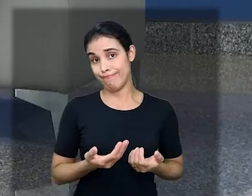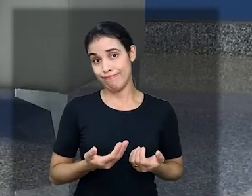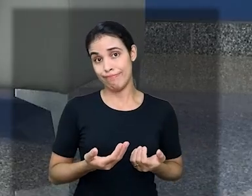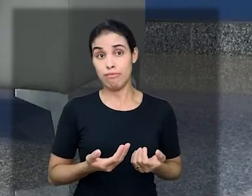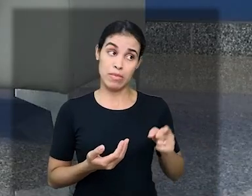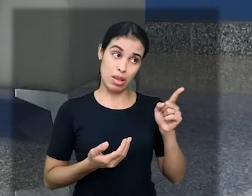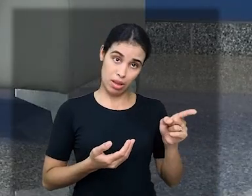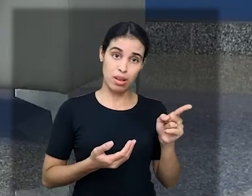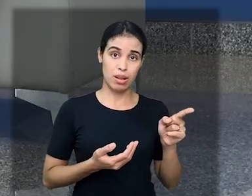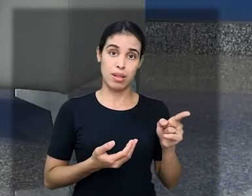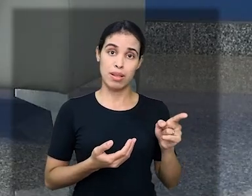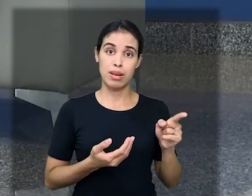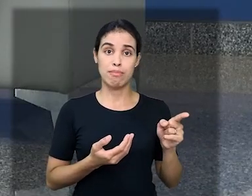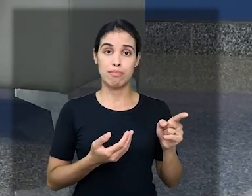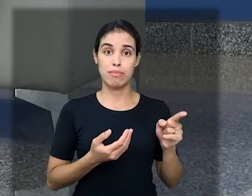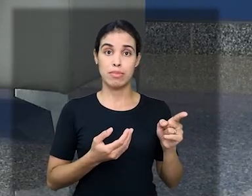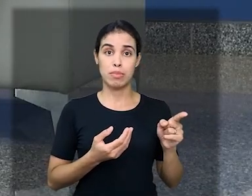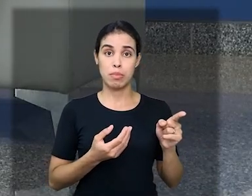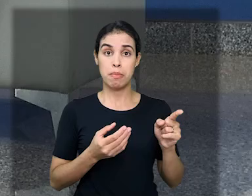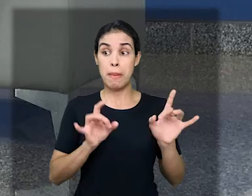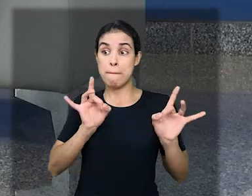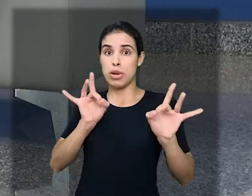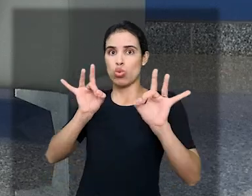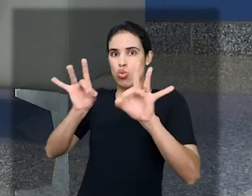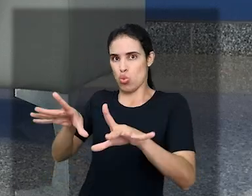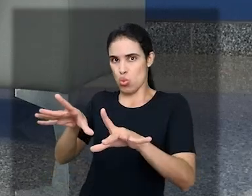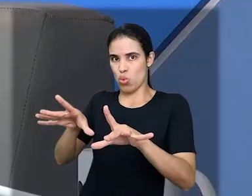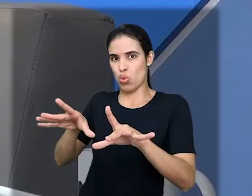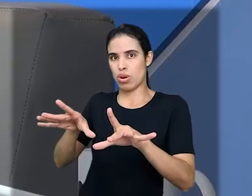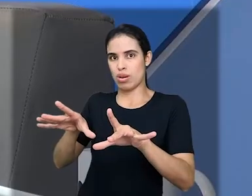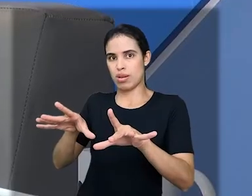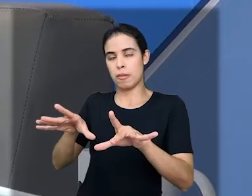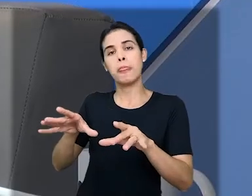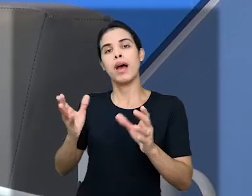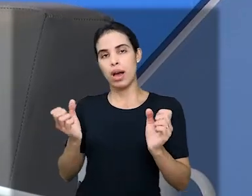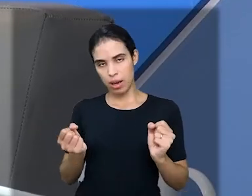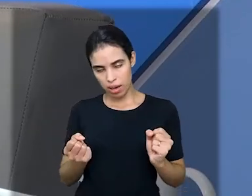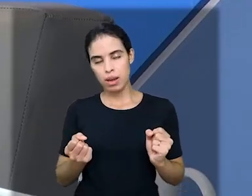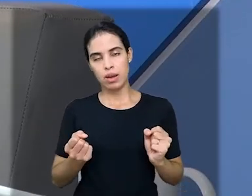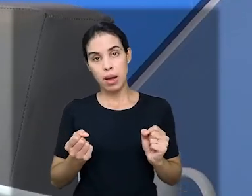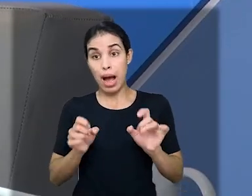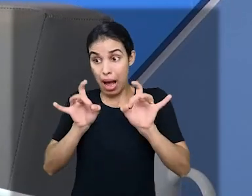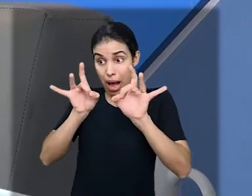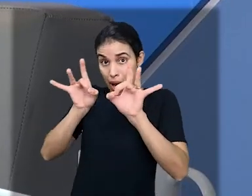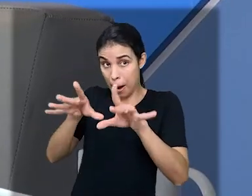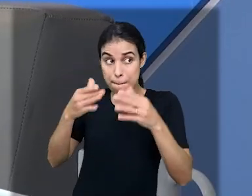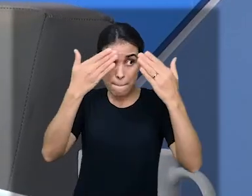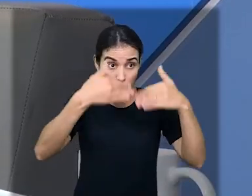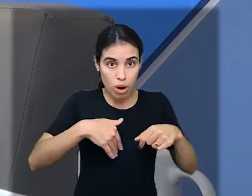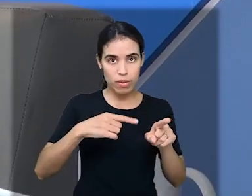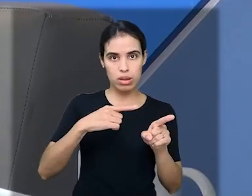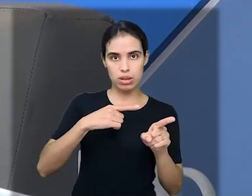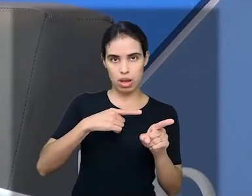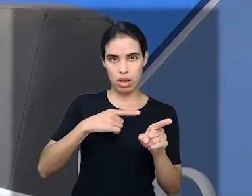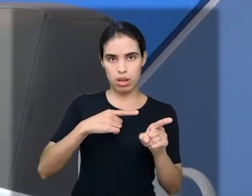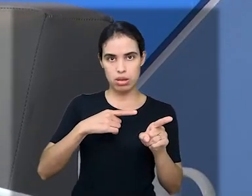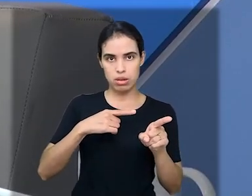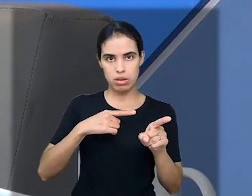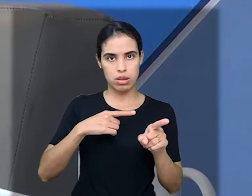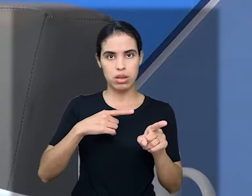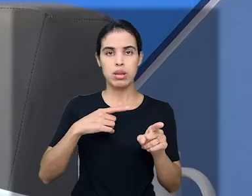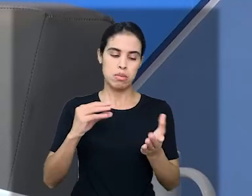Então, pode configurar perfeitamente o abandono de emprego para uma gestante. E aí, não precisa de nenhum procedimento